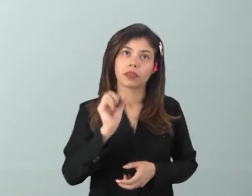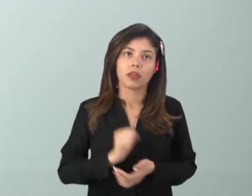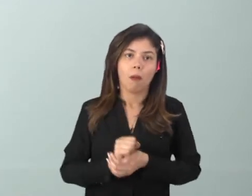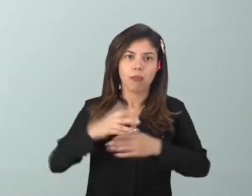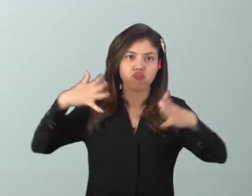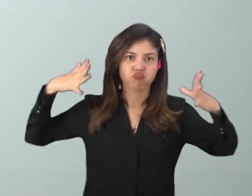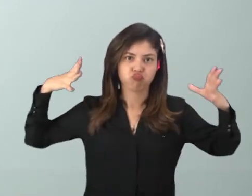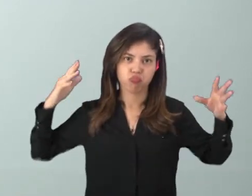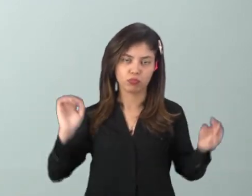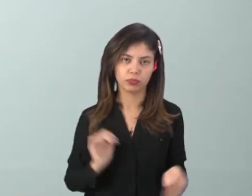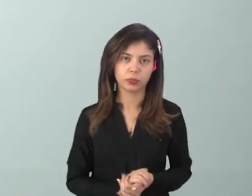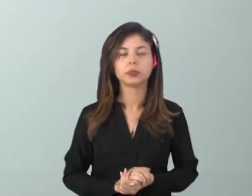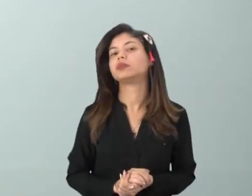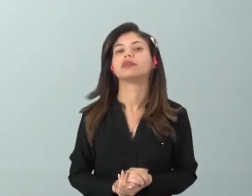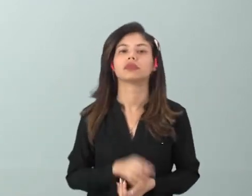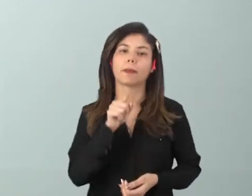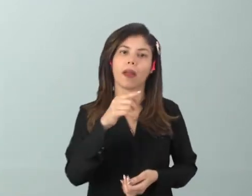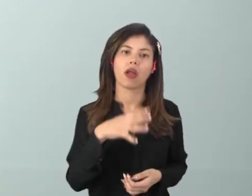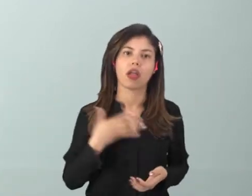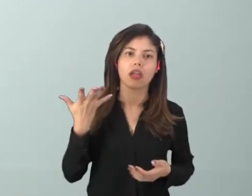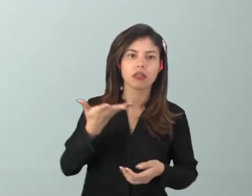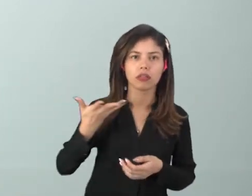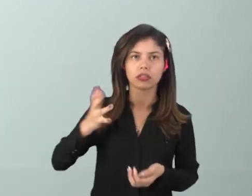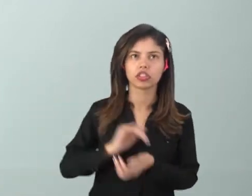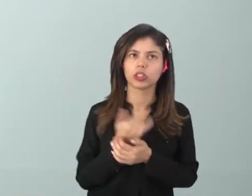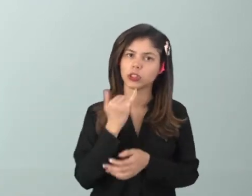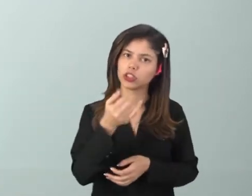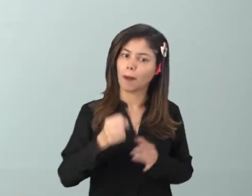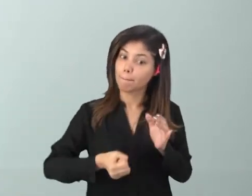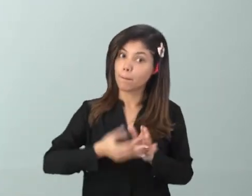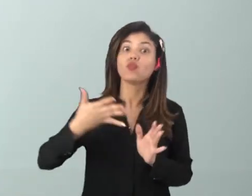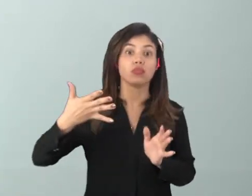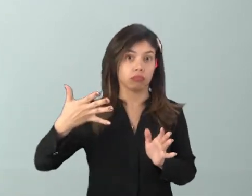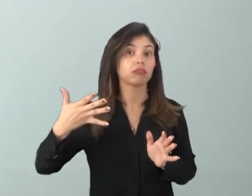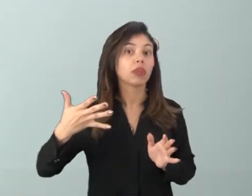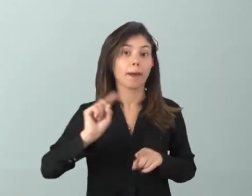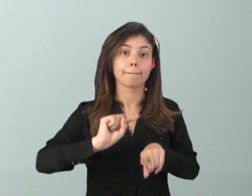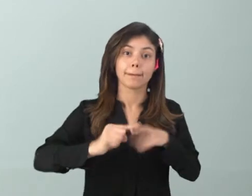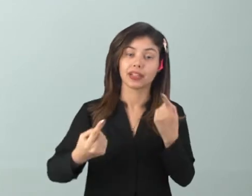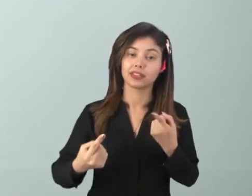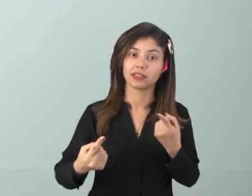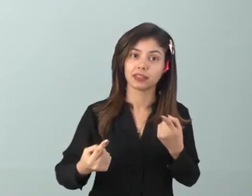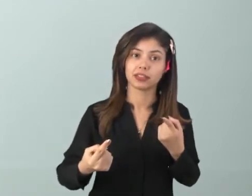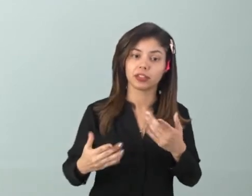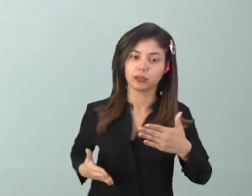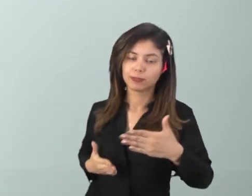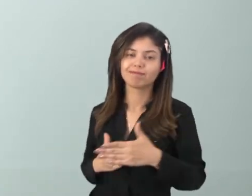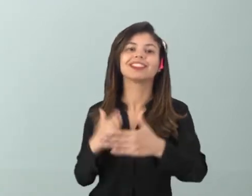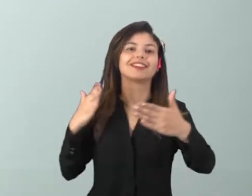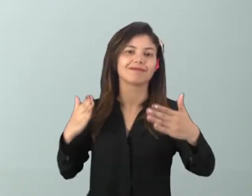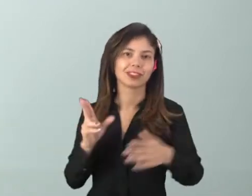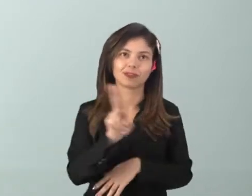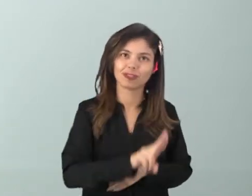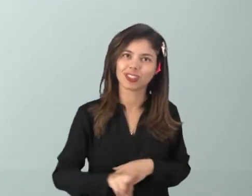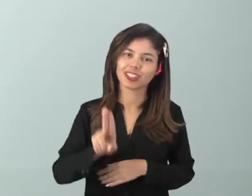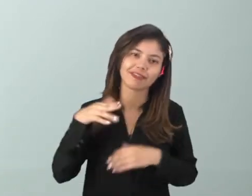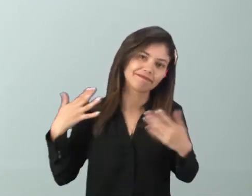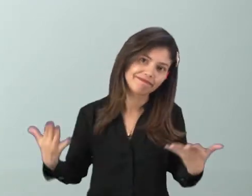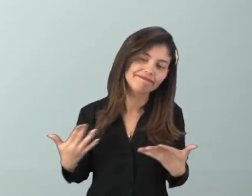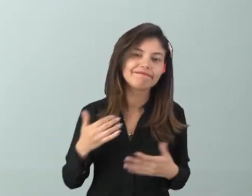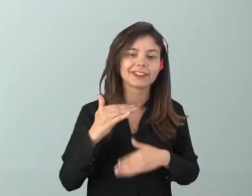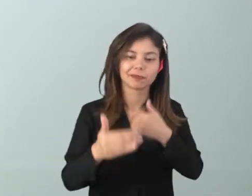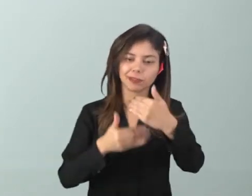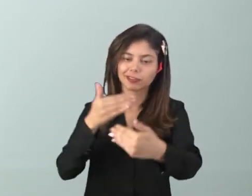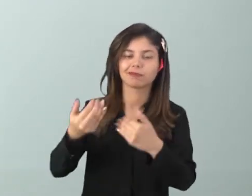Energia nuclear. Energia nuclear, ela é bastante energética, ela produz bastante energia. Mas qual é o grande impacto de se usar esse tipo